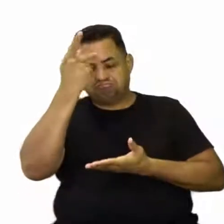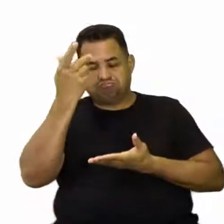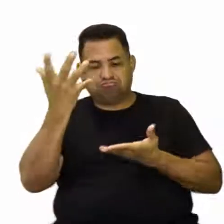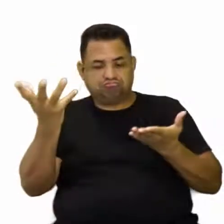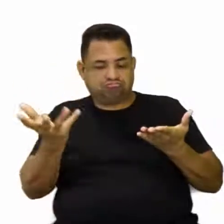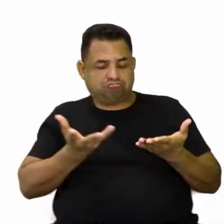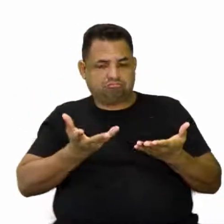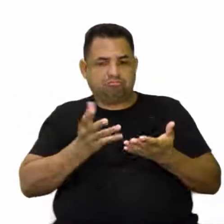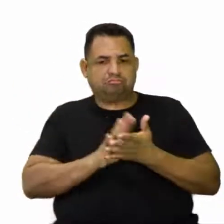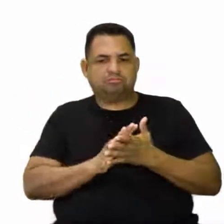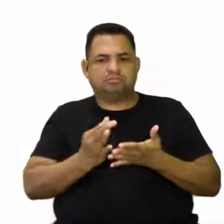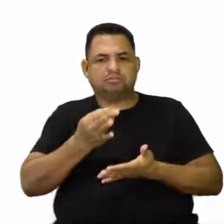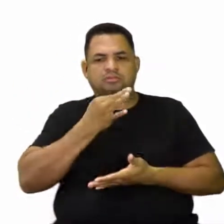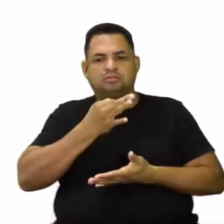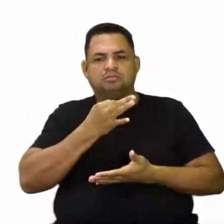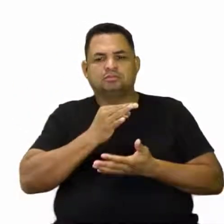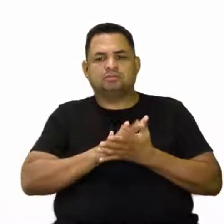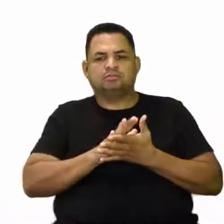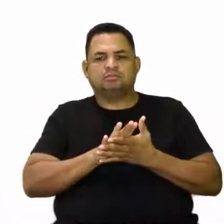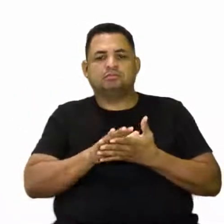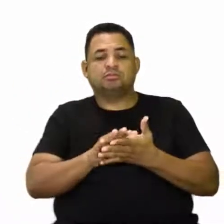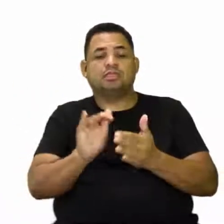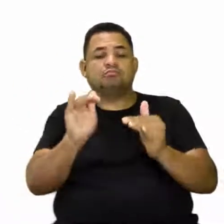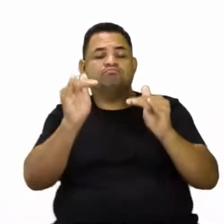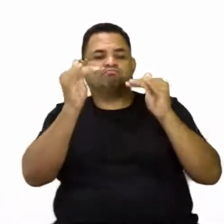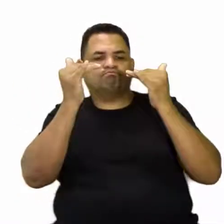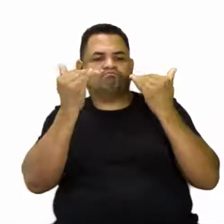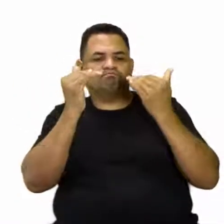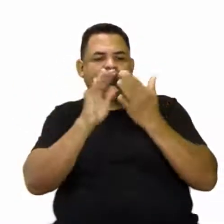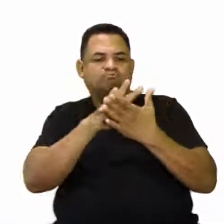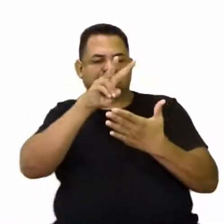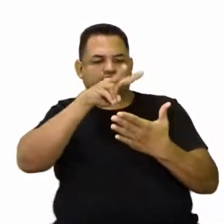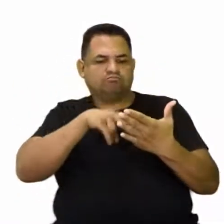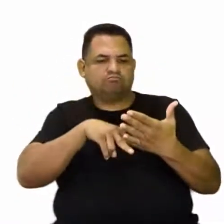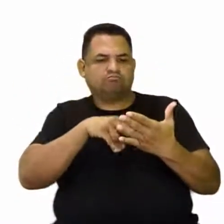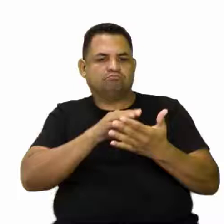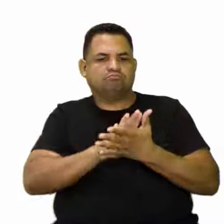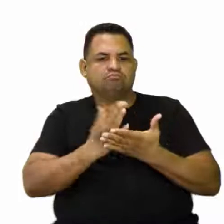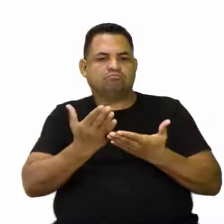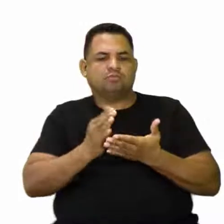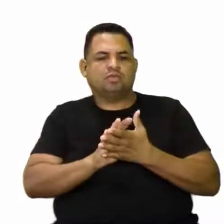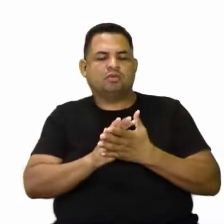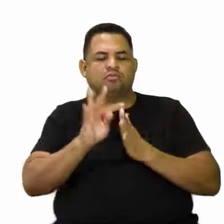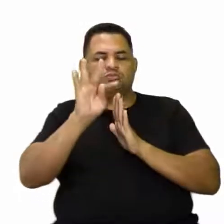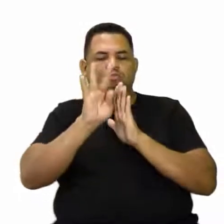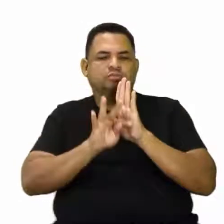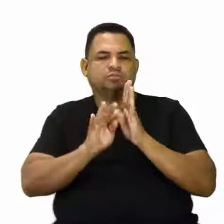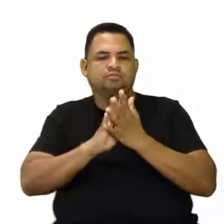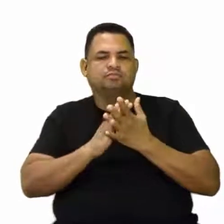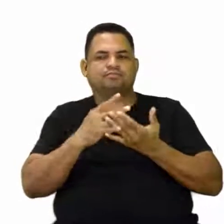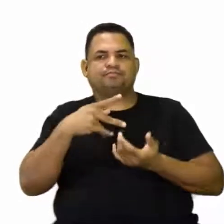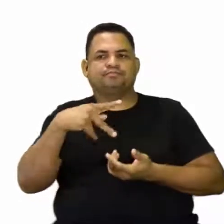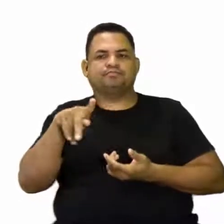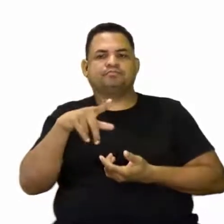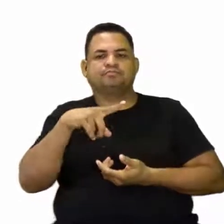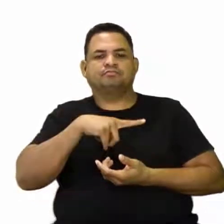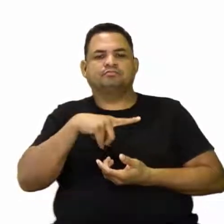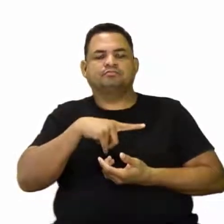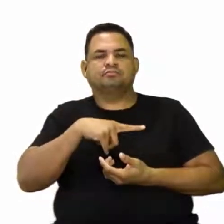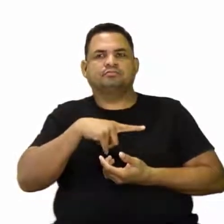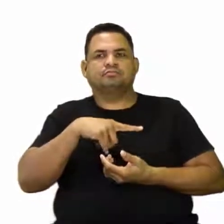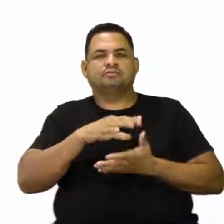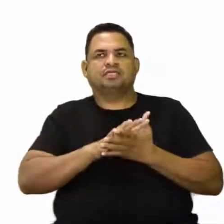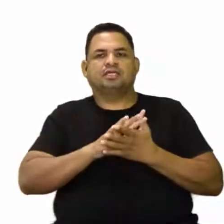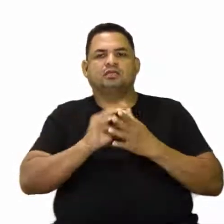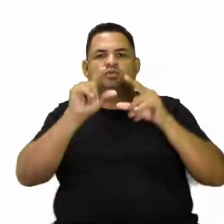E, supostamente, deve atrair o leitor até o corpo do seu texto. Então, para que você tenha um